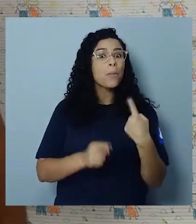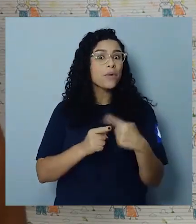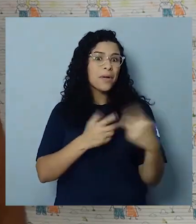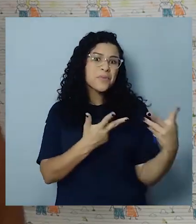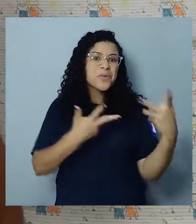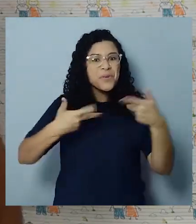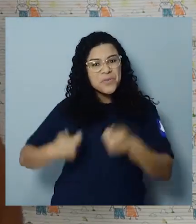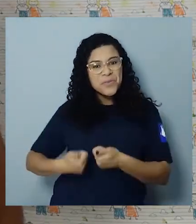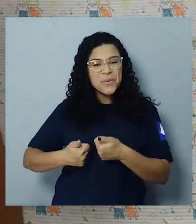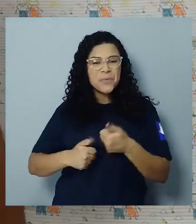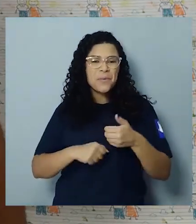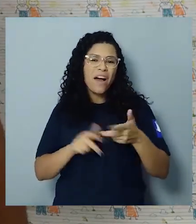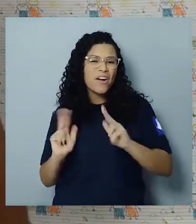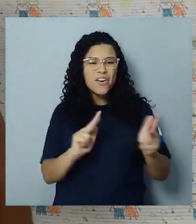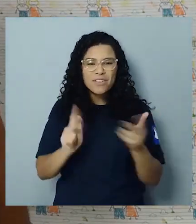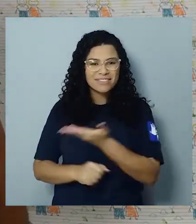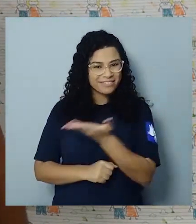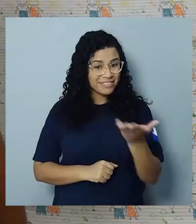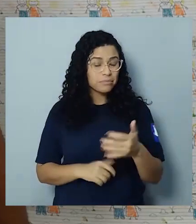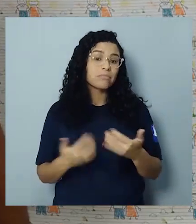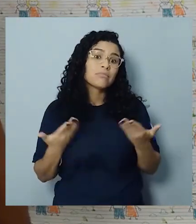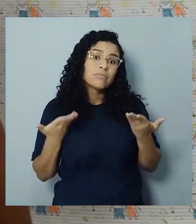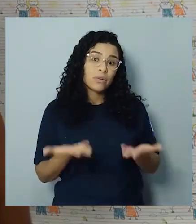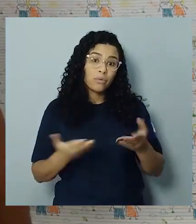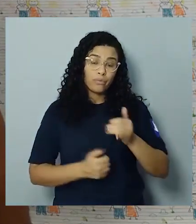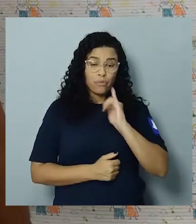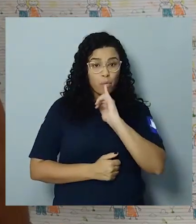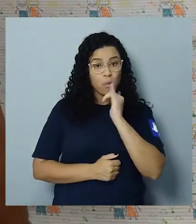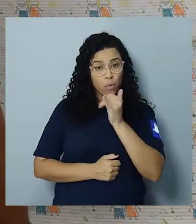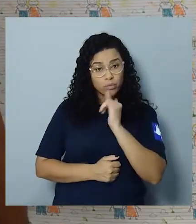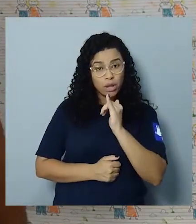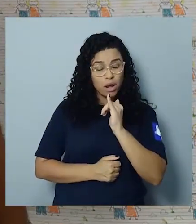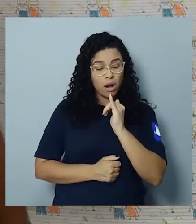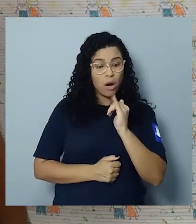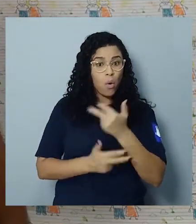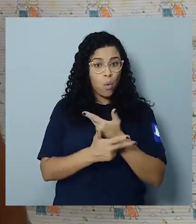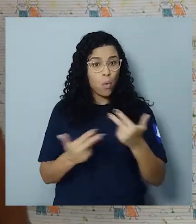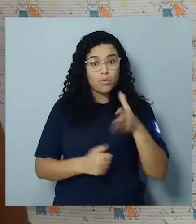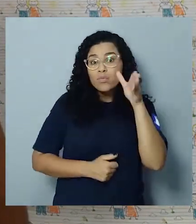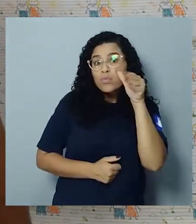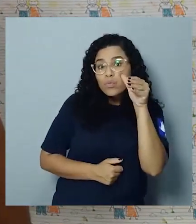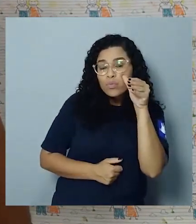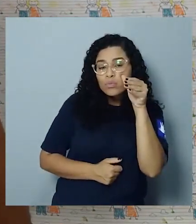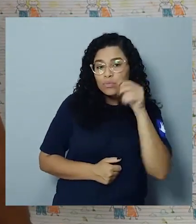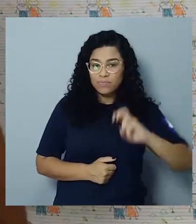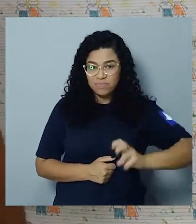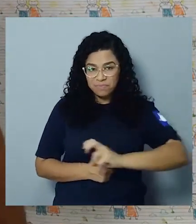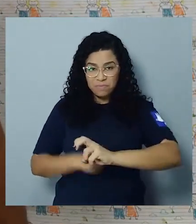porque meu ter me convidou para conversar com vocês bom eu vou contar algumas curiosidades